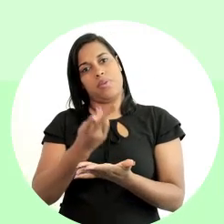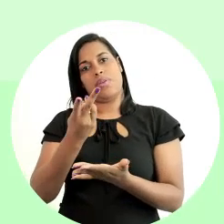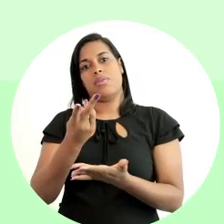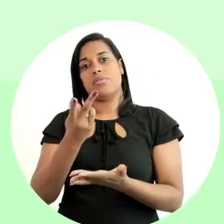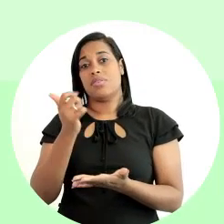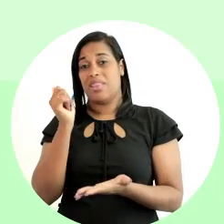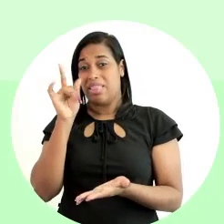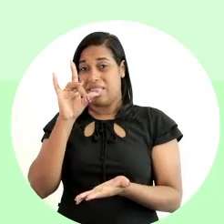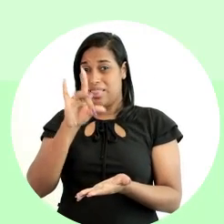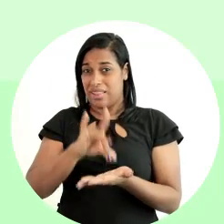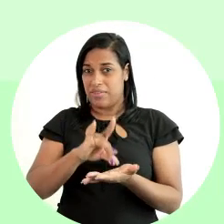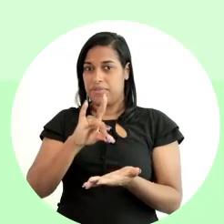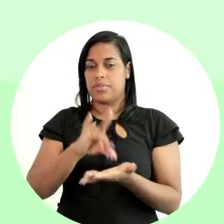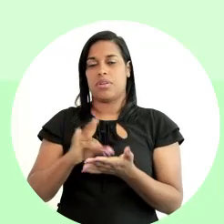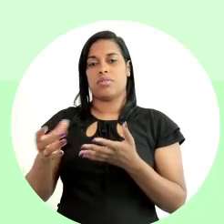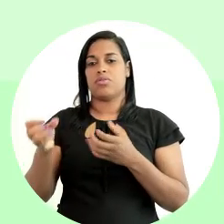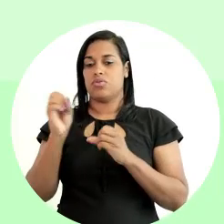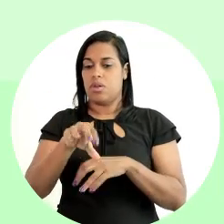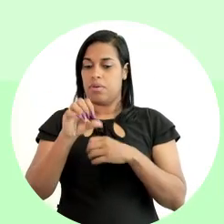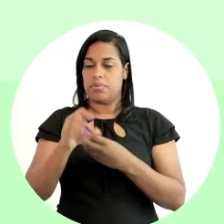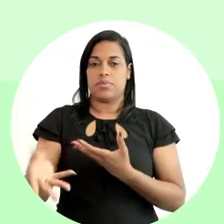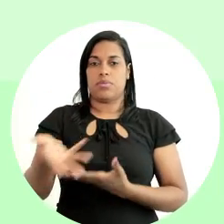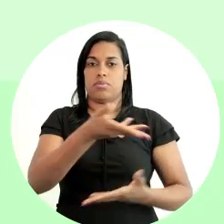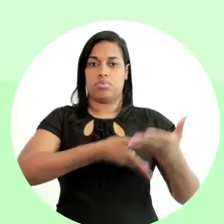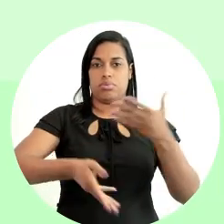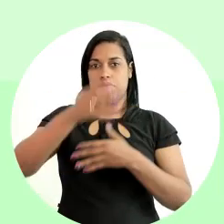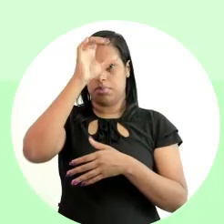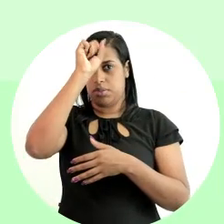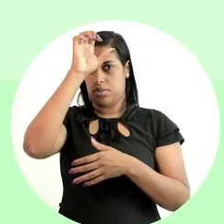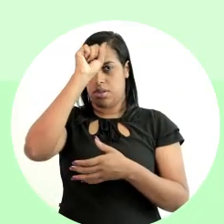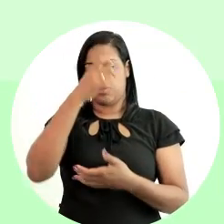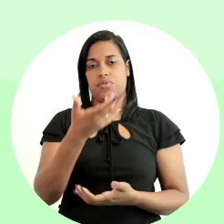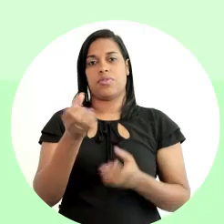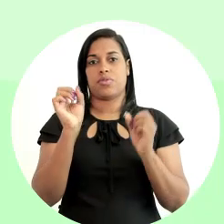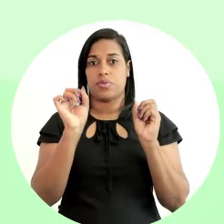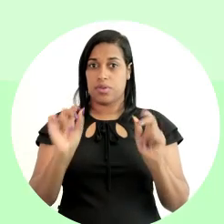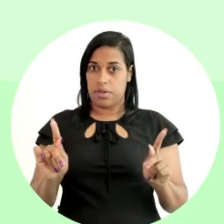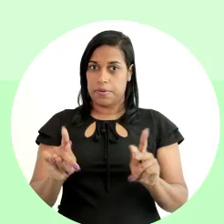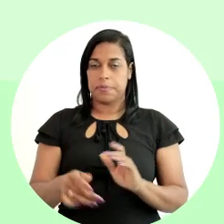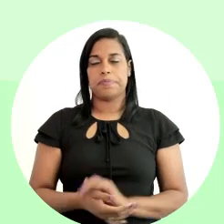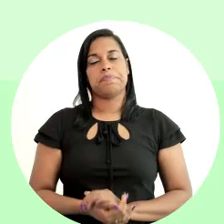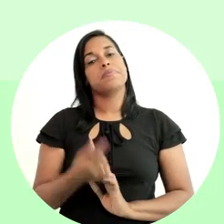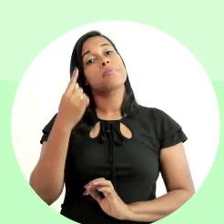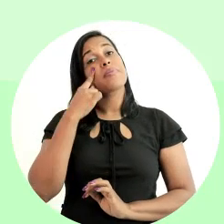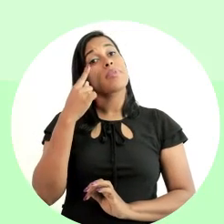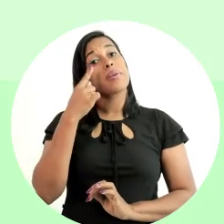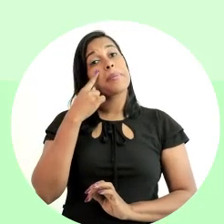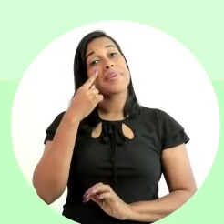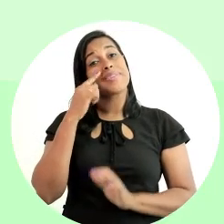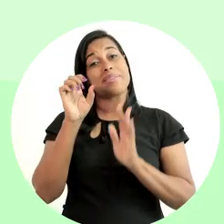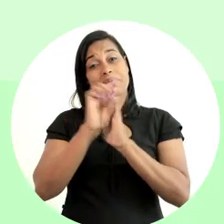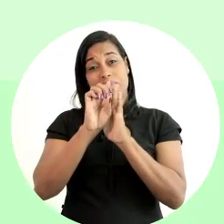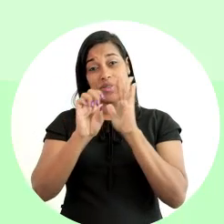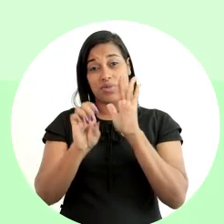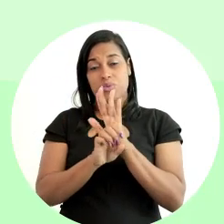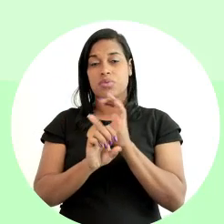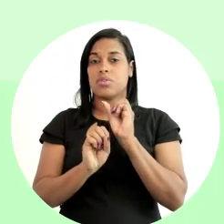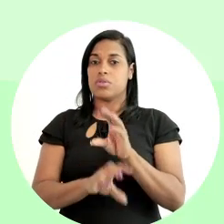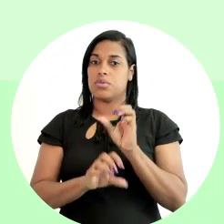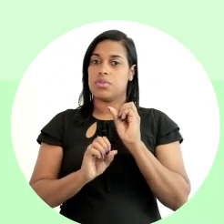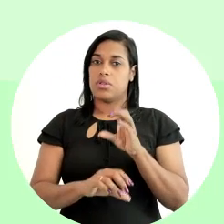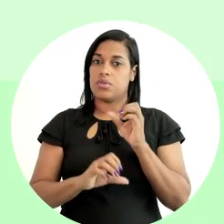acontecem as relações de ensino e aprendizagem. Ok? Se pensarmos a estruturação